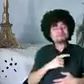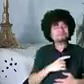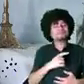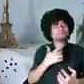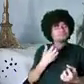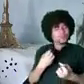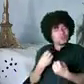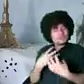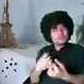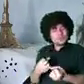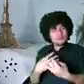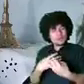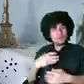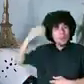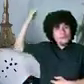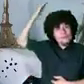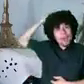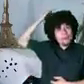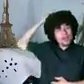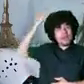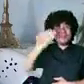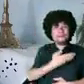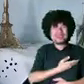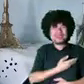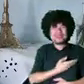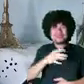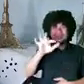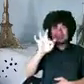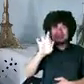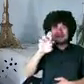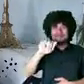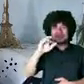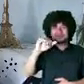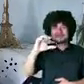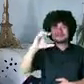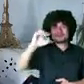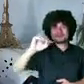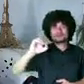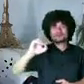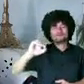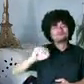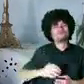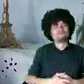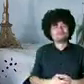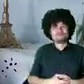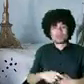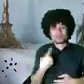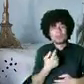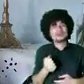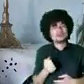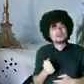no ensinamento de Papa Francisco. Temos que cuidar da casa